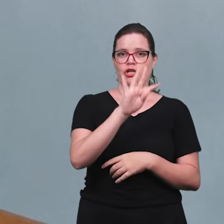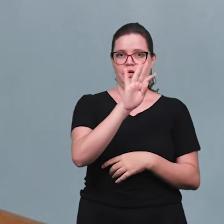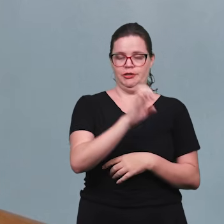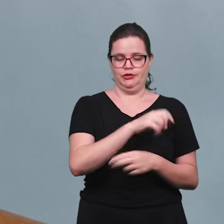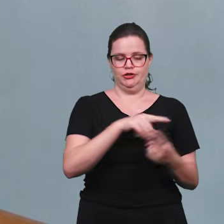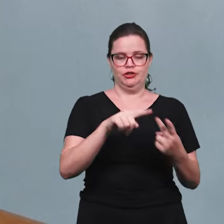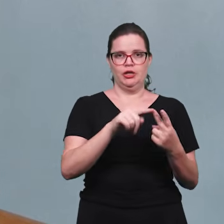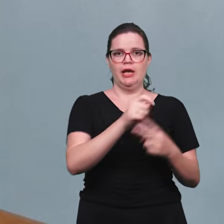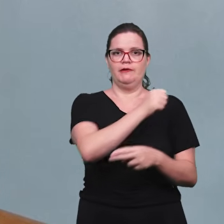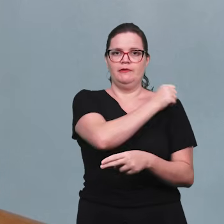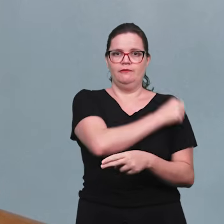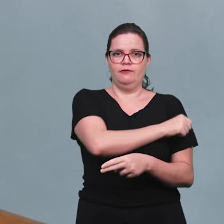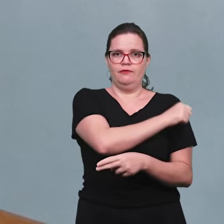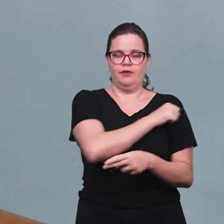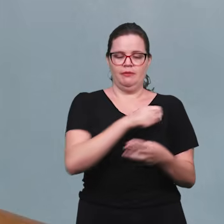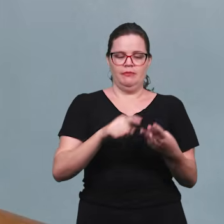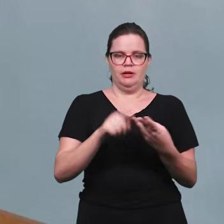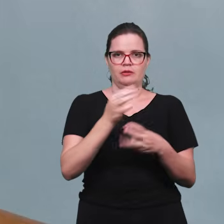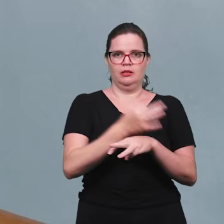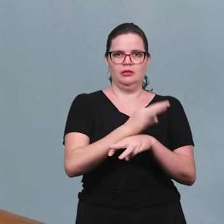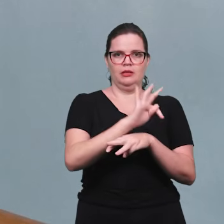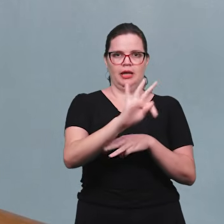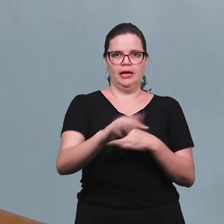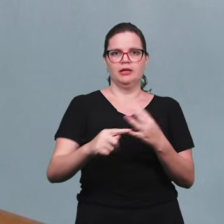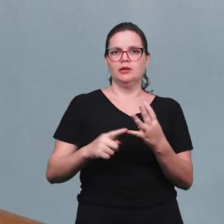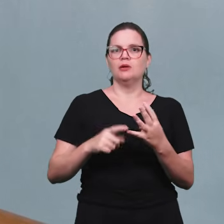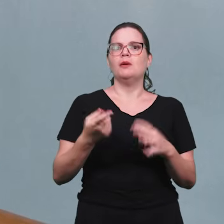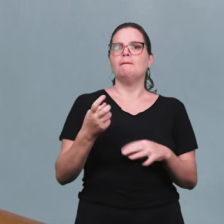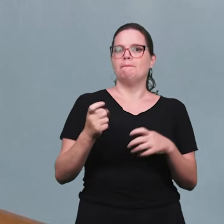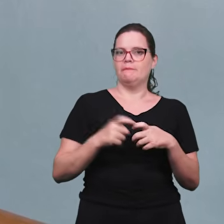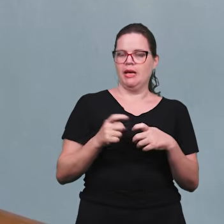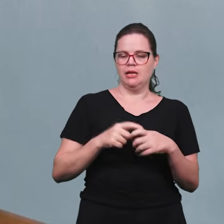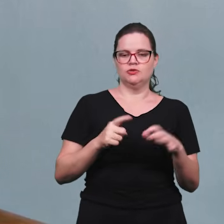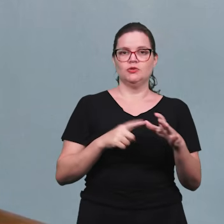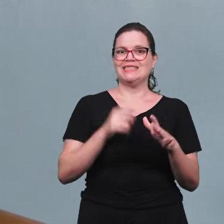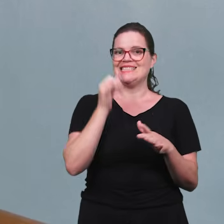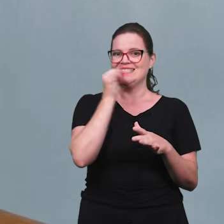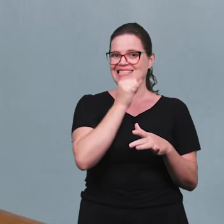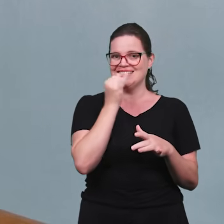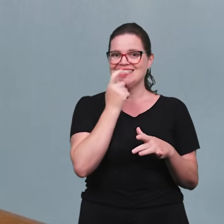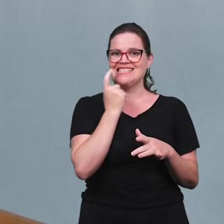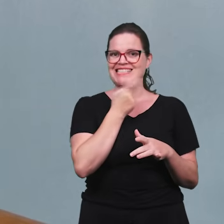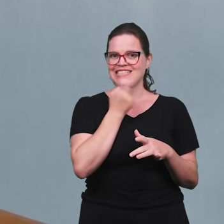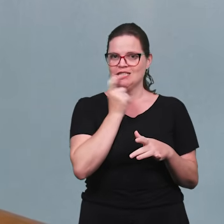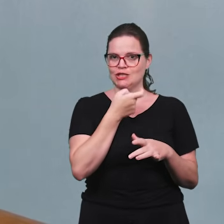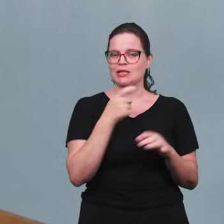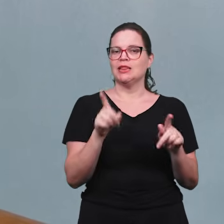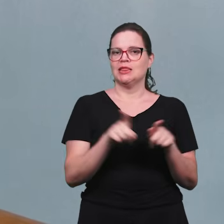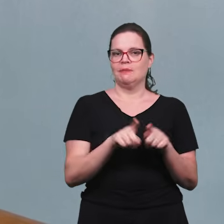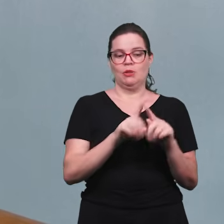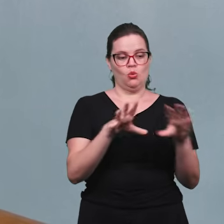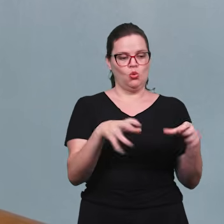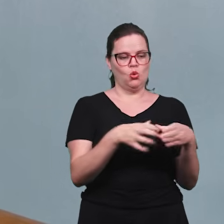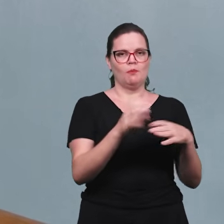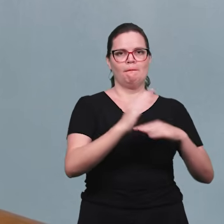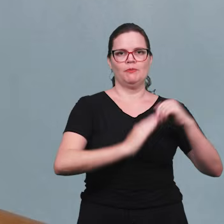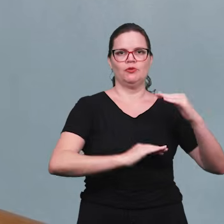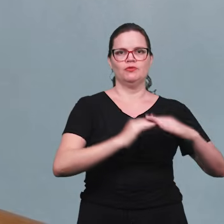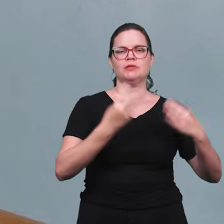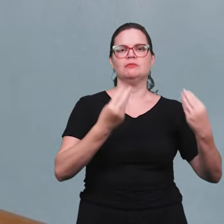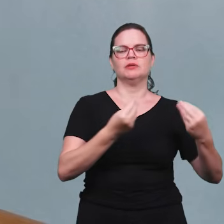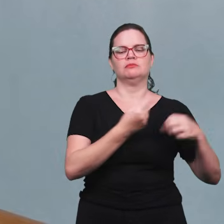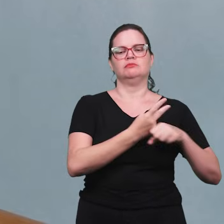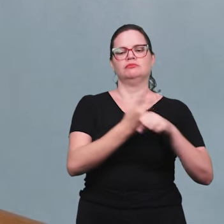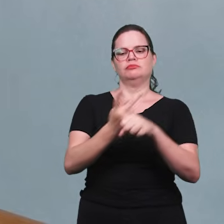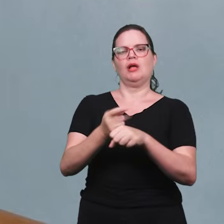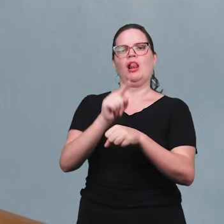tem um enfermeiro, tem um técnico, tem um médico, tem dentista também. Então, você tem um conjunto de profissionais para assistir